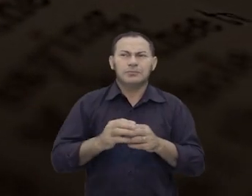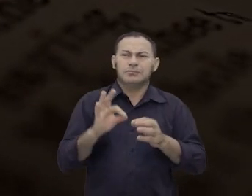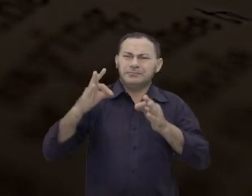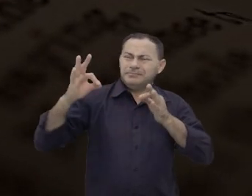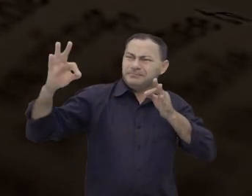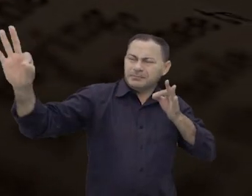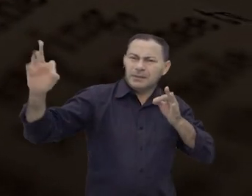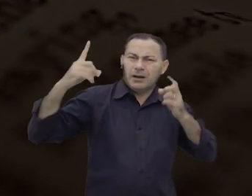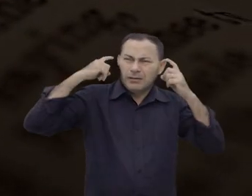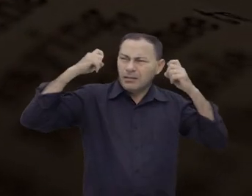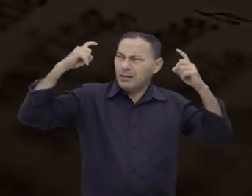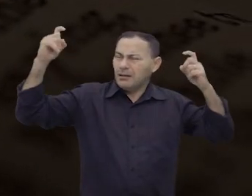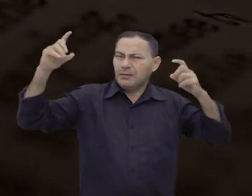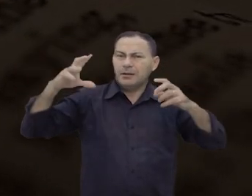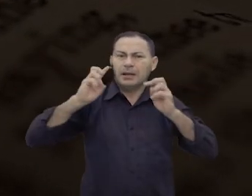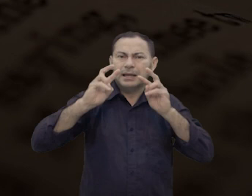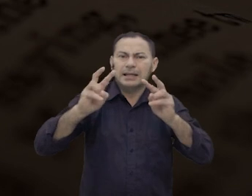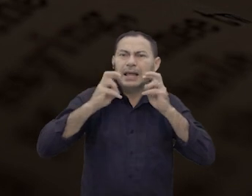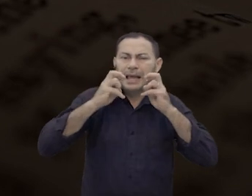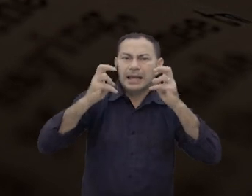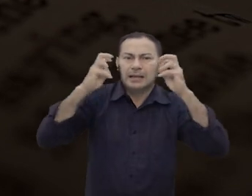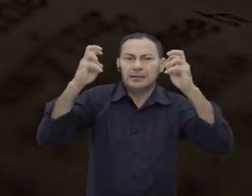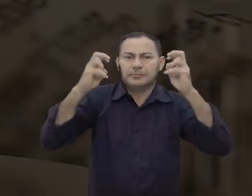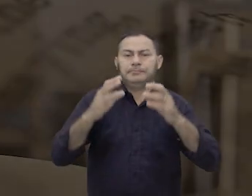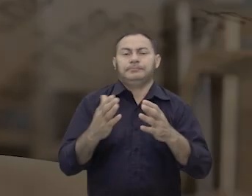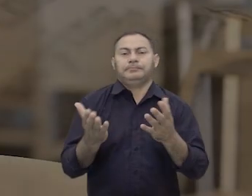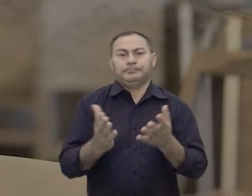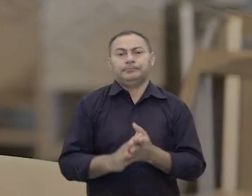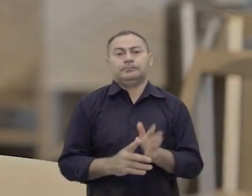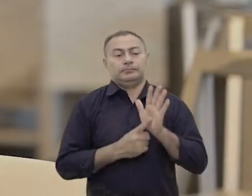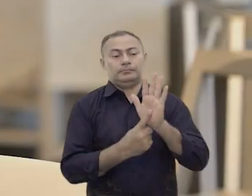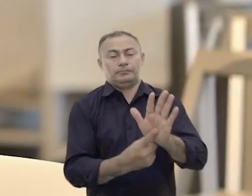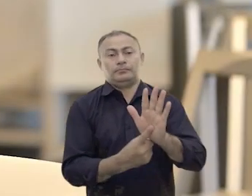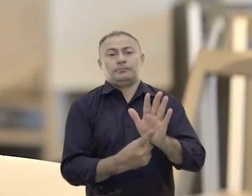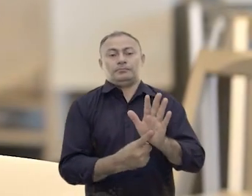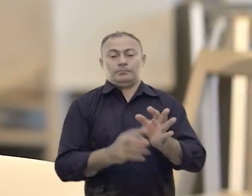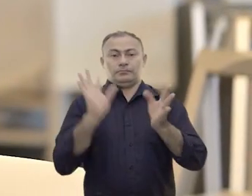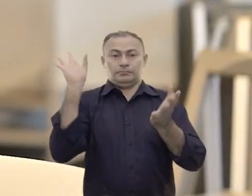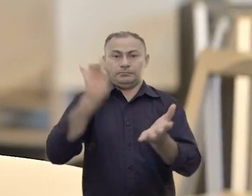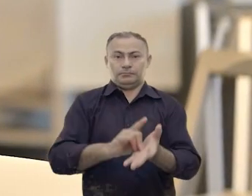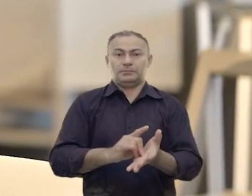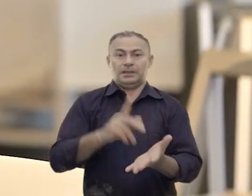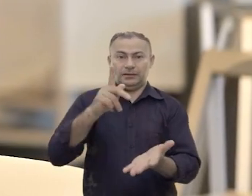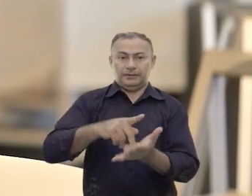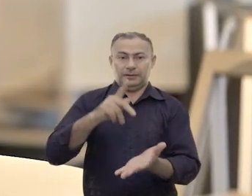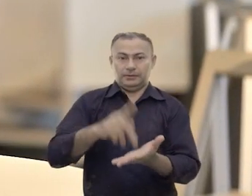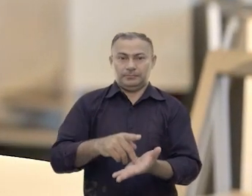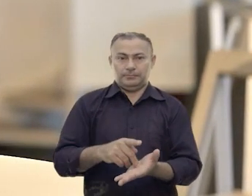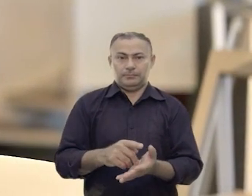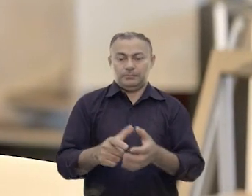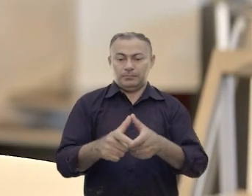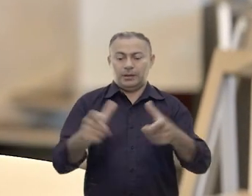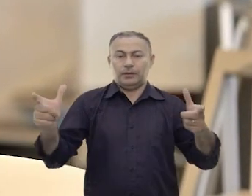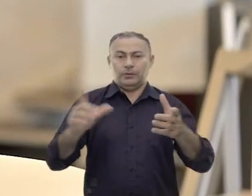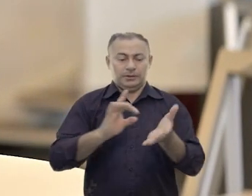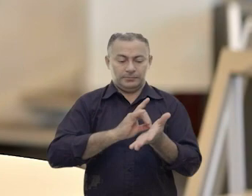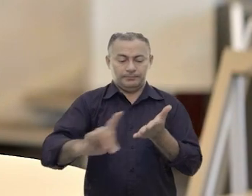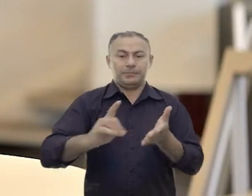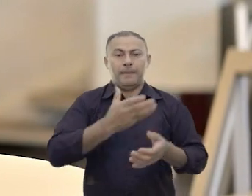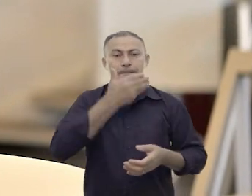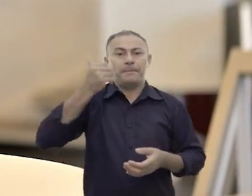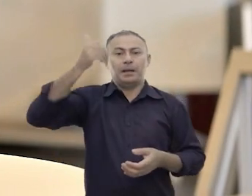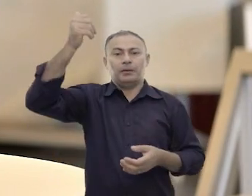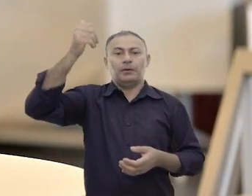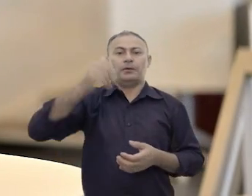foi ouvido a grande distância. Essa é uma ilustração muito convincente dessa verdade. O